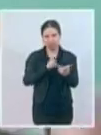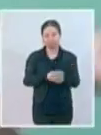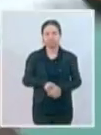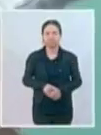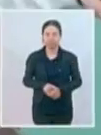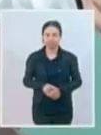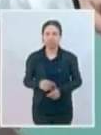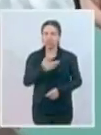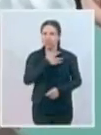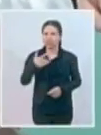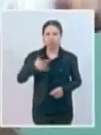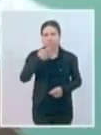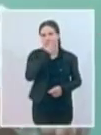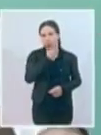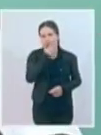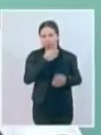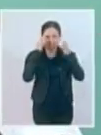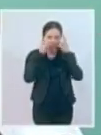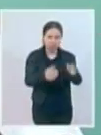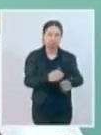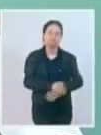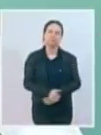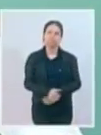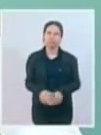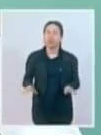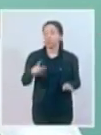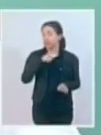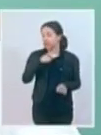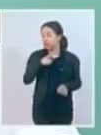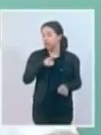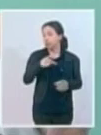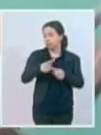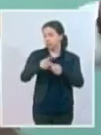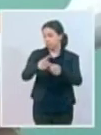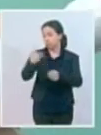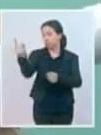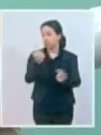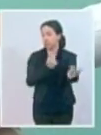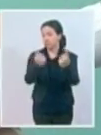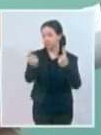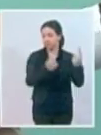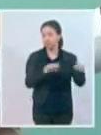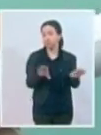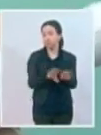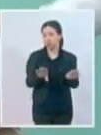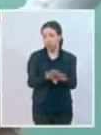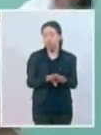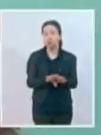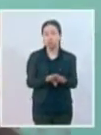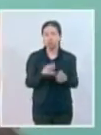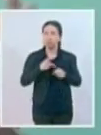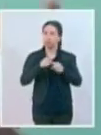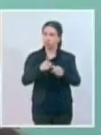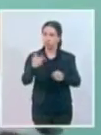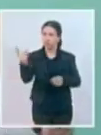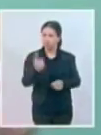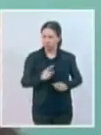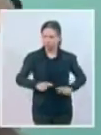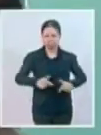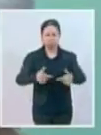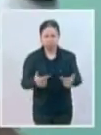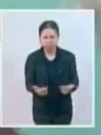do homem. E ainda tivemos também a participação de alguns promotores, na verdade. Tivemos aí a promotoria participando